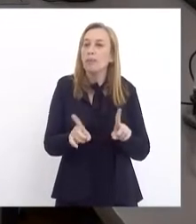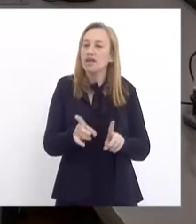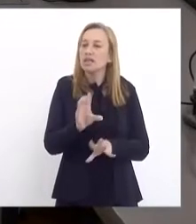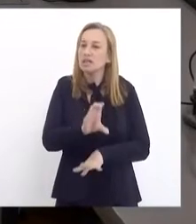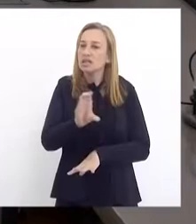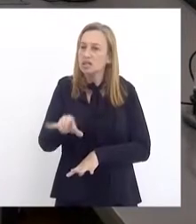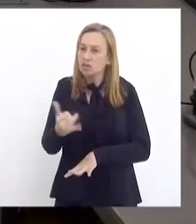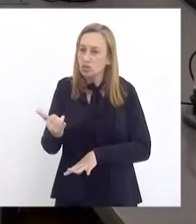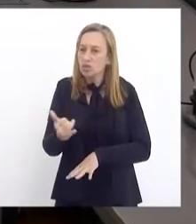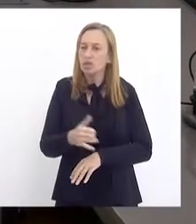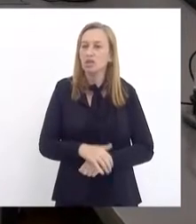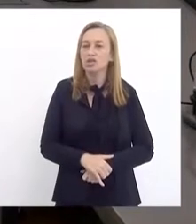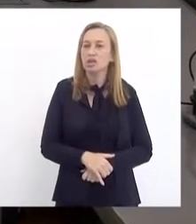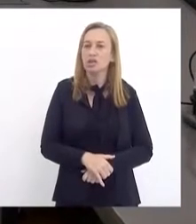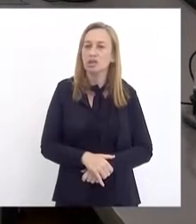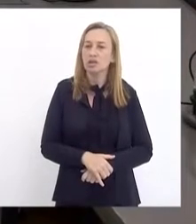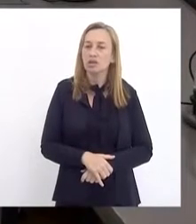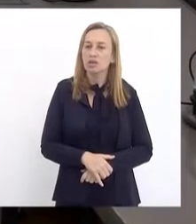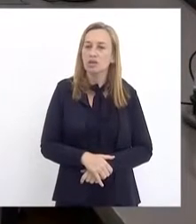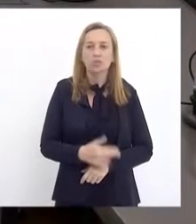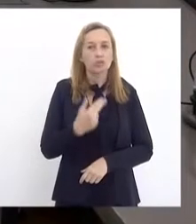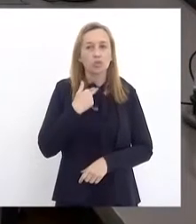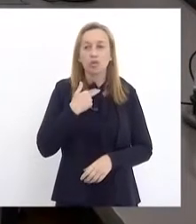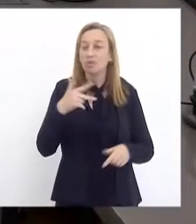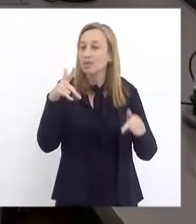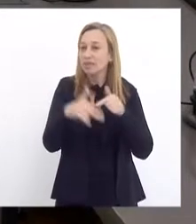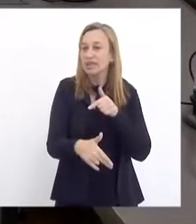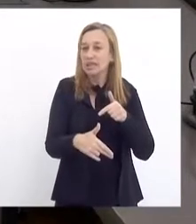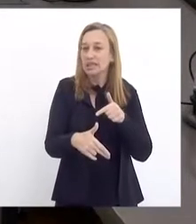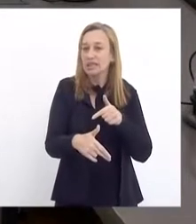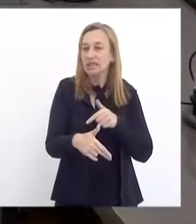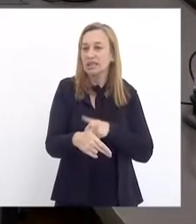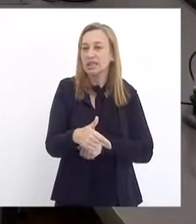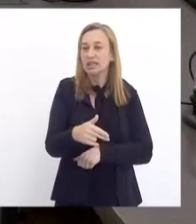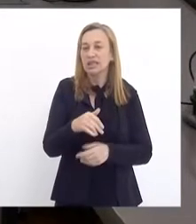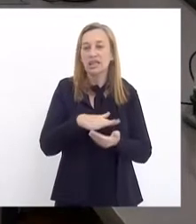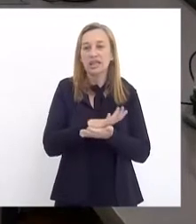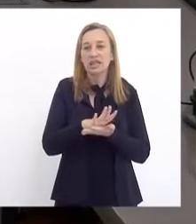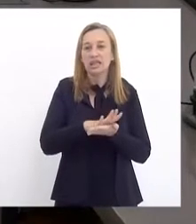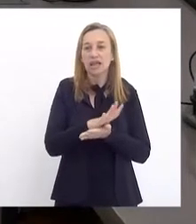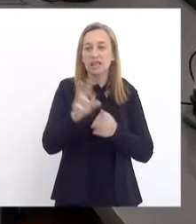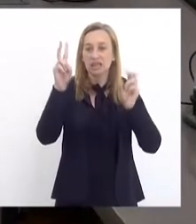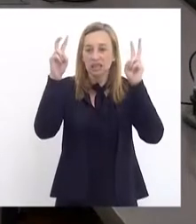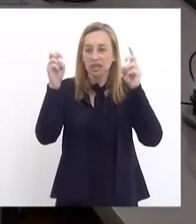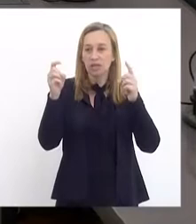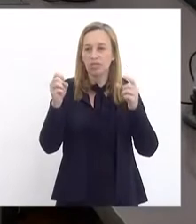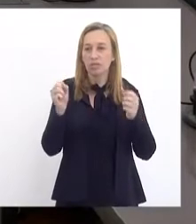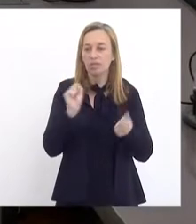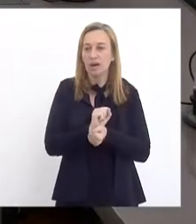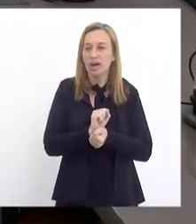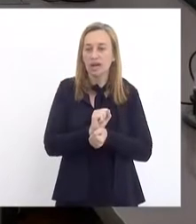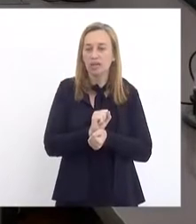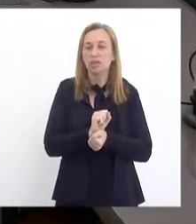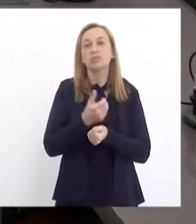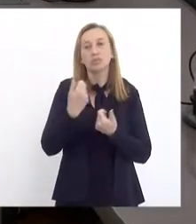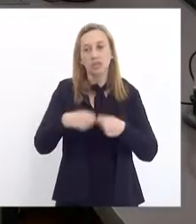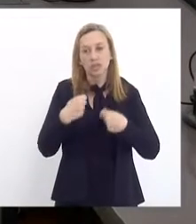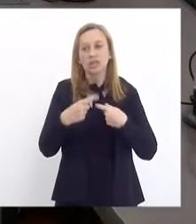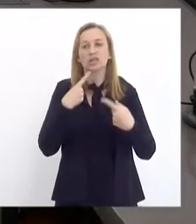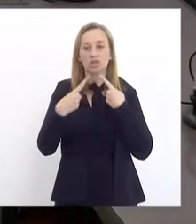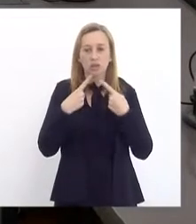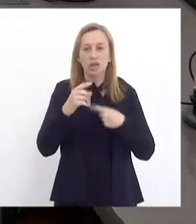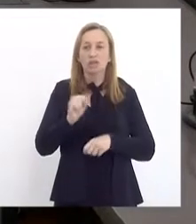CCJ, nós não podemos impedir que nenhum tema seja debatido. Nós não estamos apresentando... Parte, presidente,